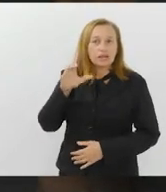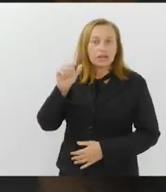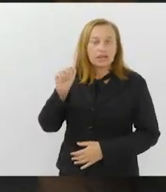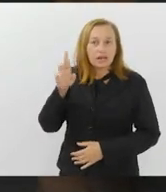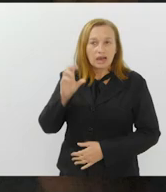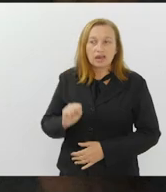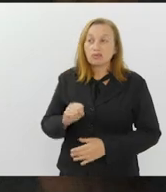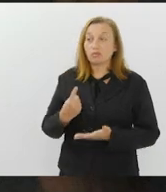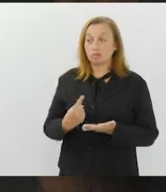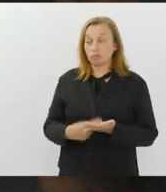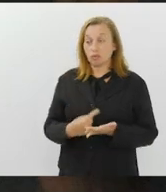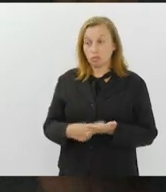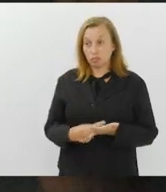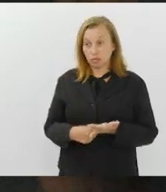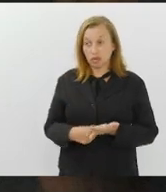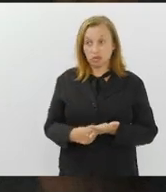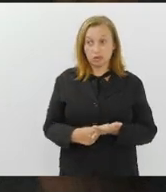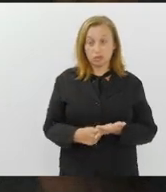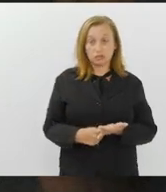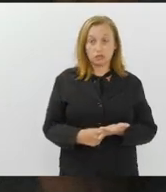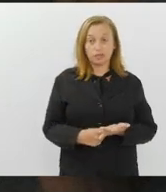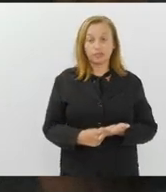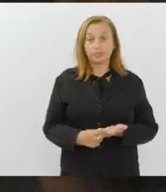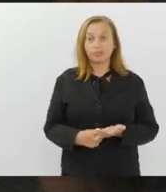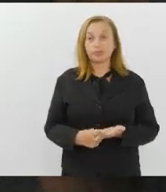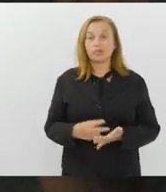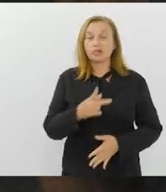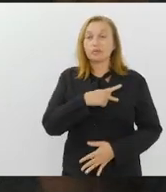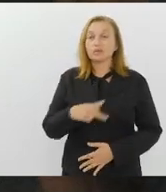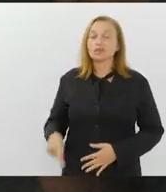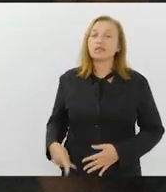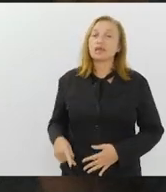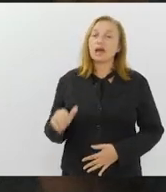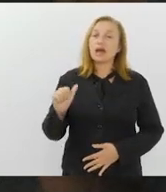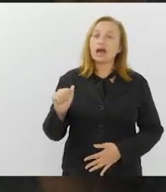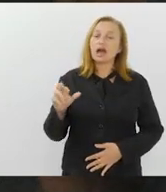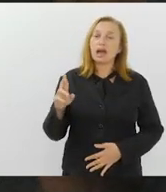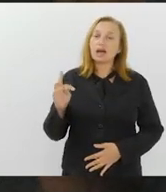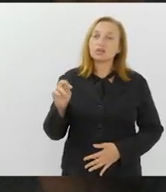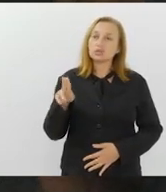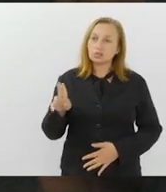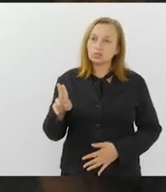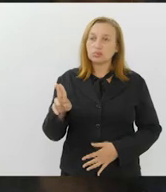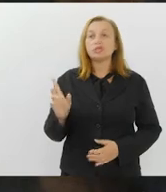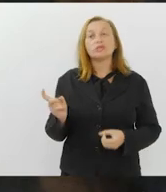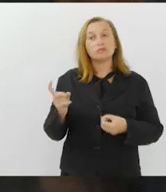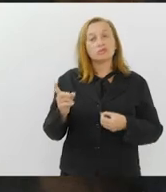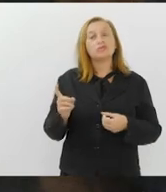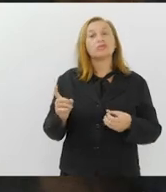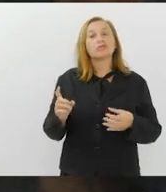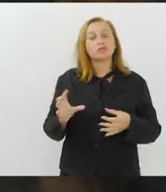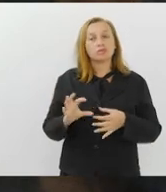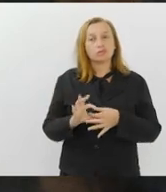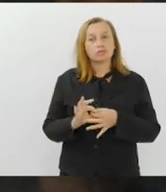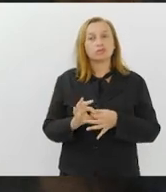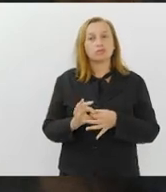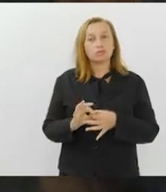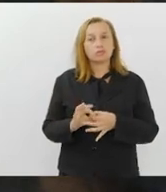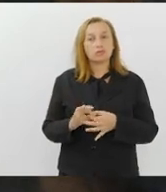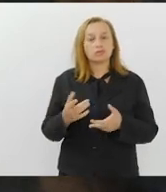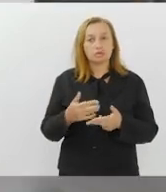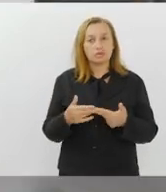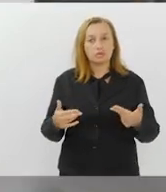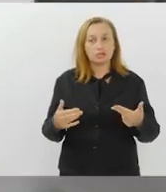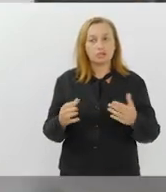de compromisso, foi um compromisso firmado com o presidente Arthur Lira. Eu gostaria de reforçar. Veiculado em vários meios. E tem esse termo